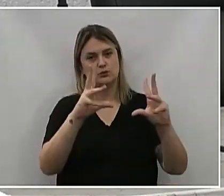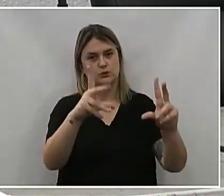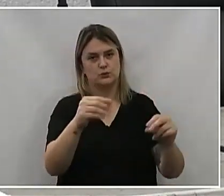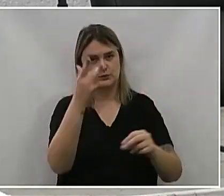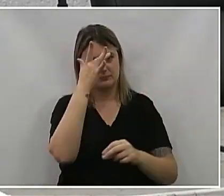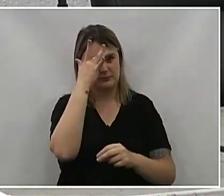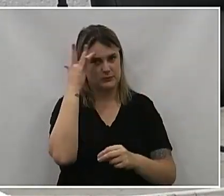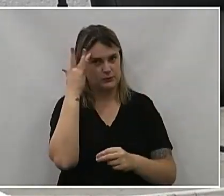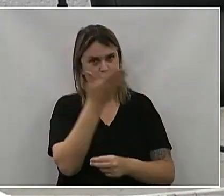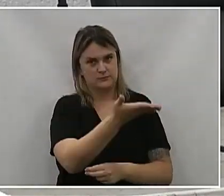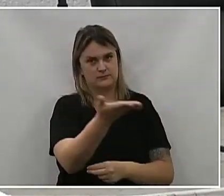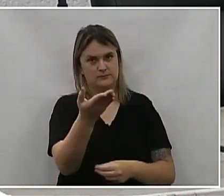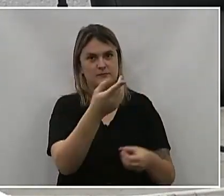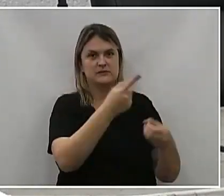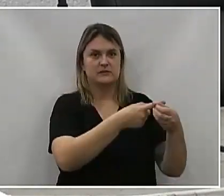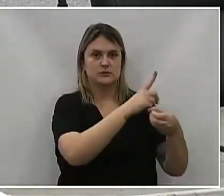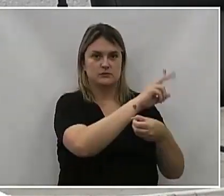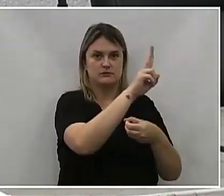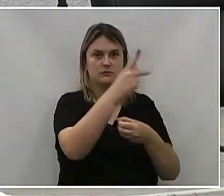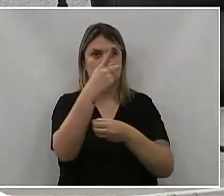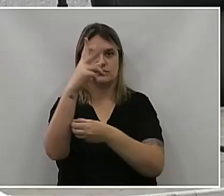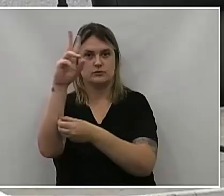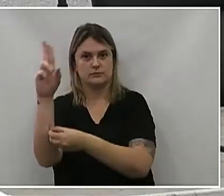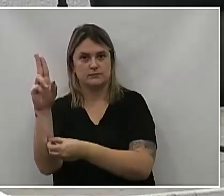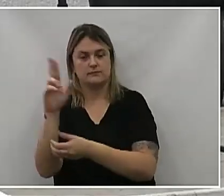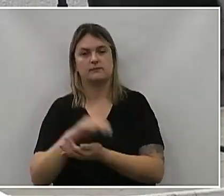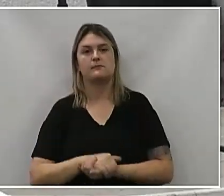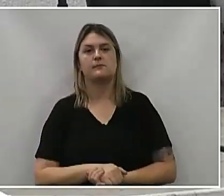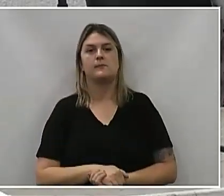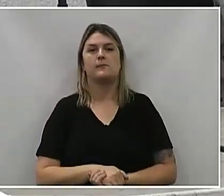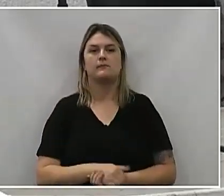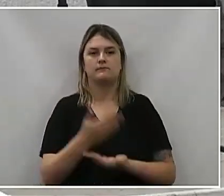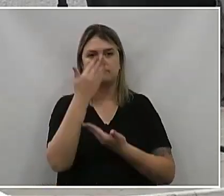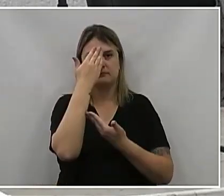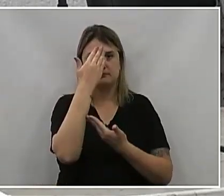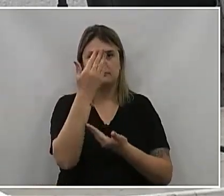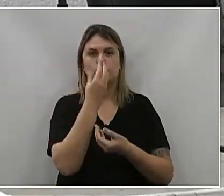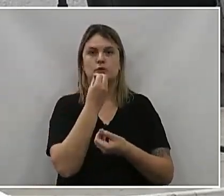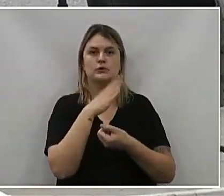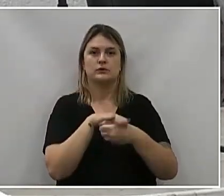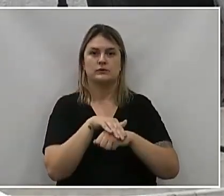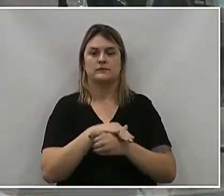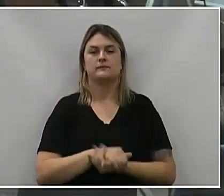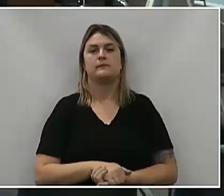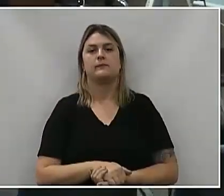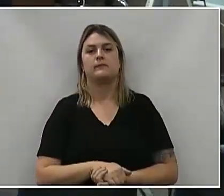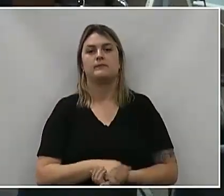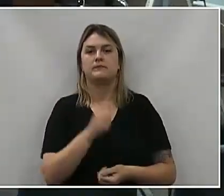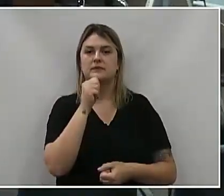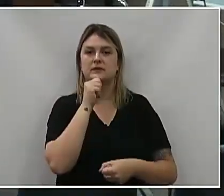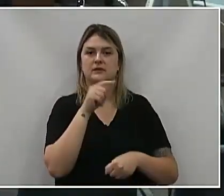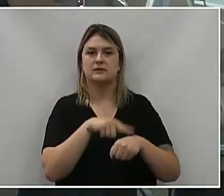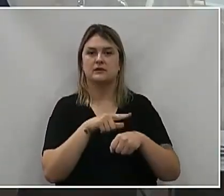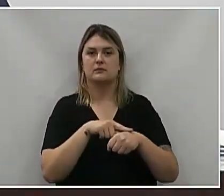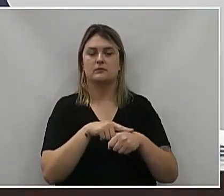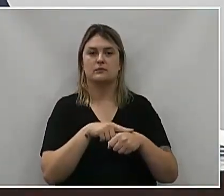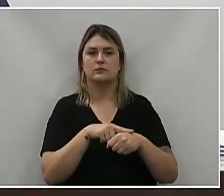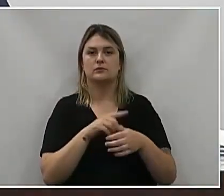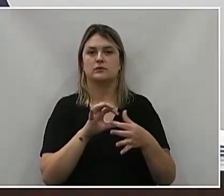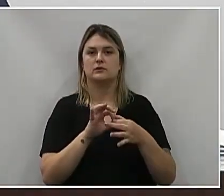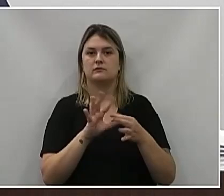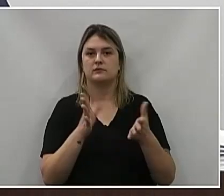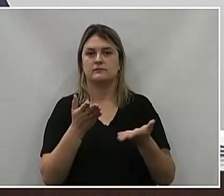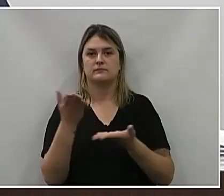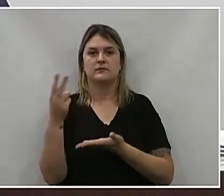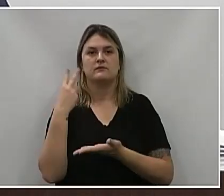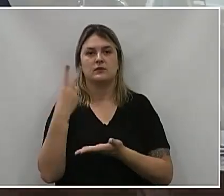todos os munícipes de nossa União da Vitória e Porto União. Obrigado. Boa noite. Palavra livre, com a